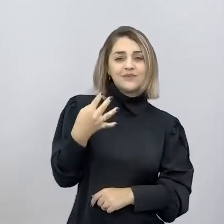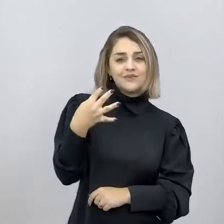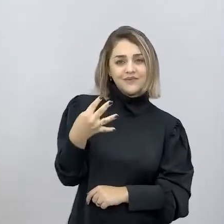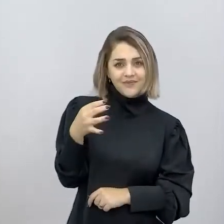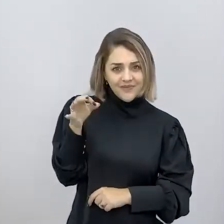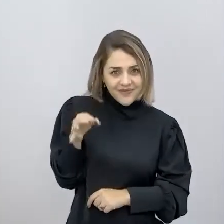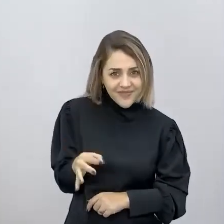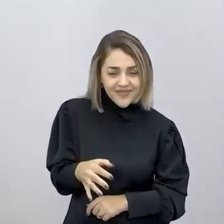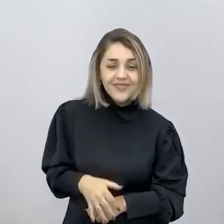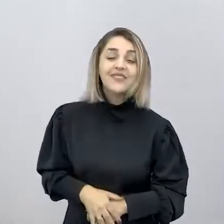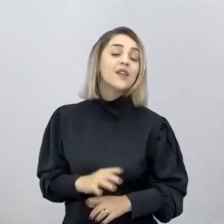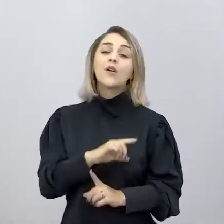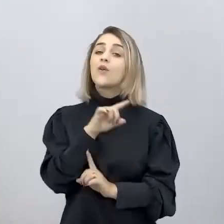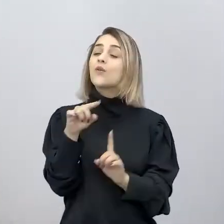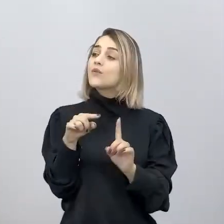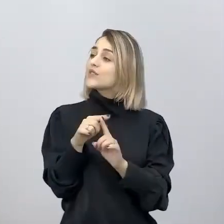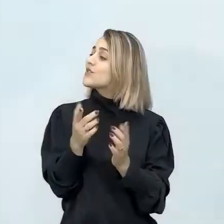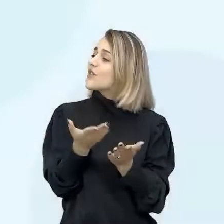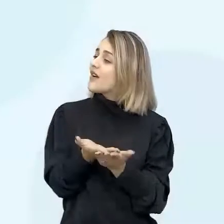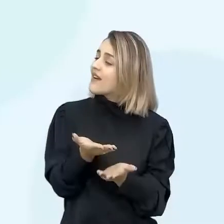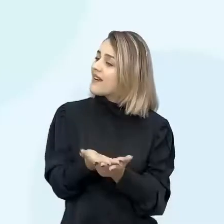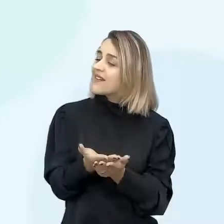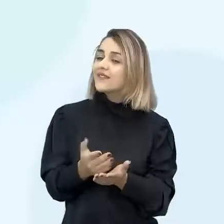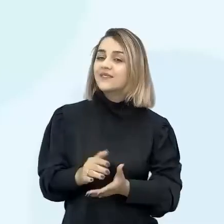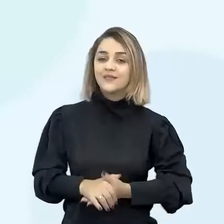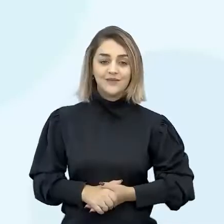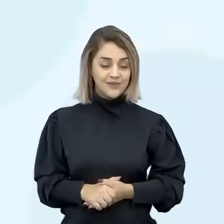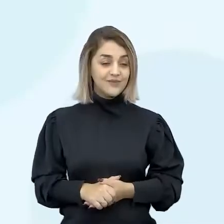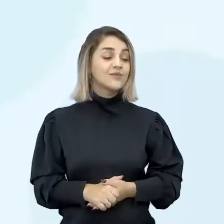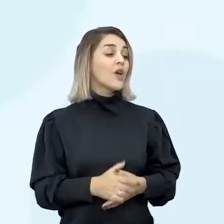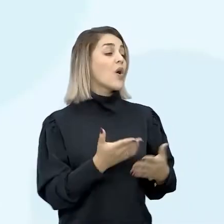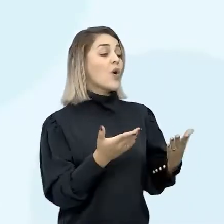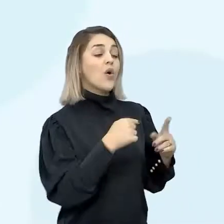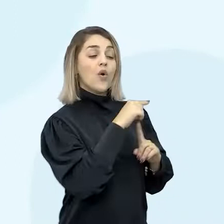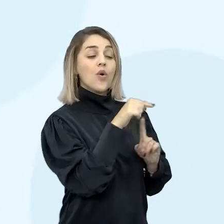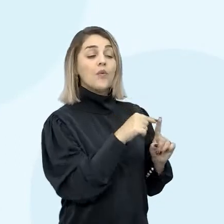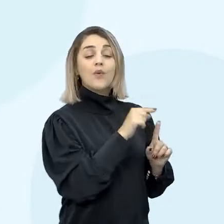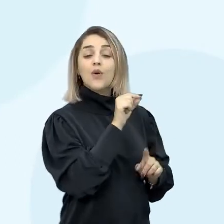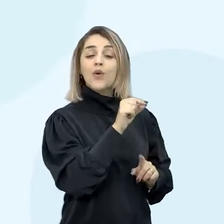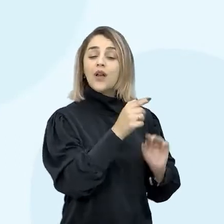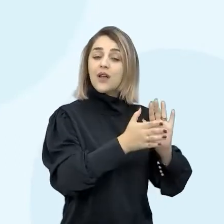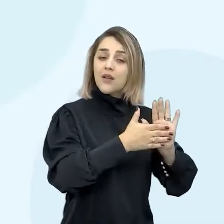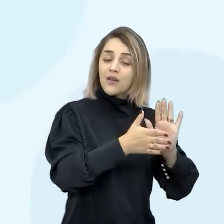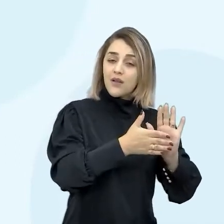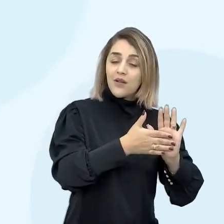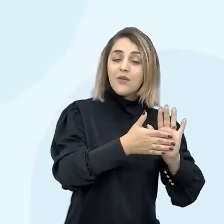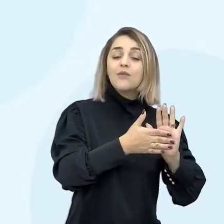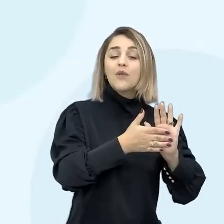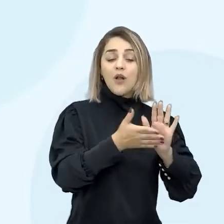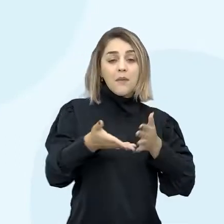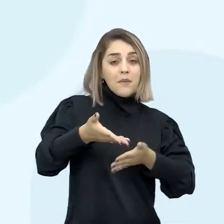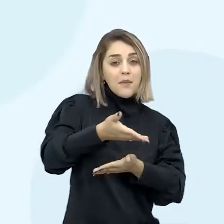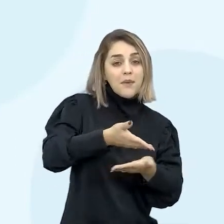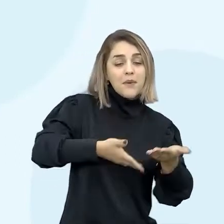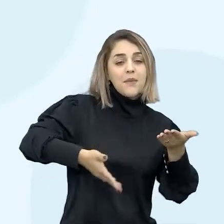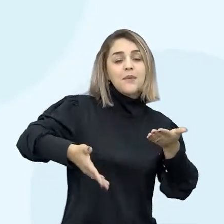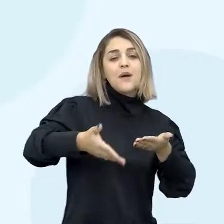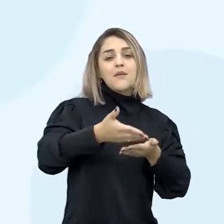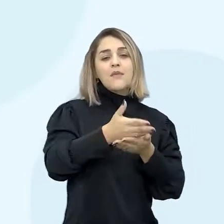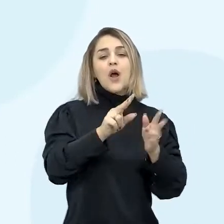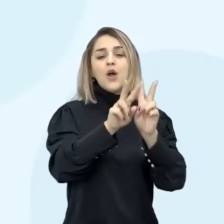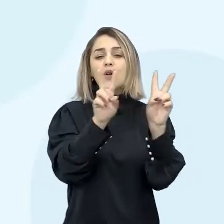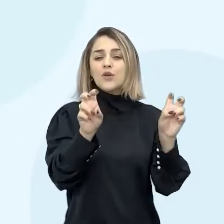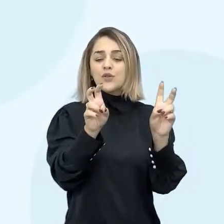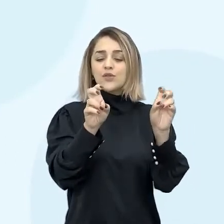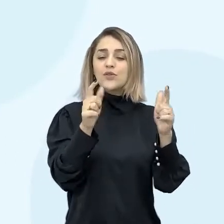vamos lá? Qual é o objetivo desta aula, professora Juliana? Vamos lá. O objetivo é propor a socialização dos manifestos